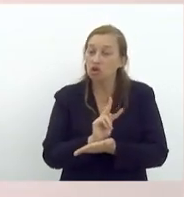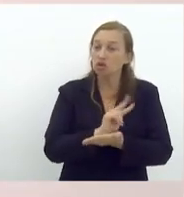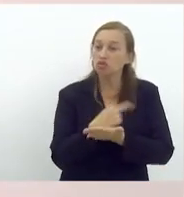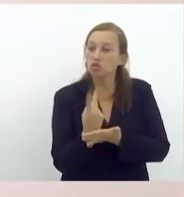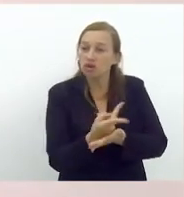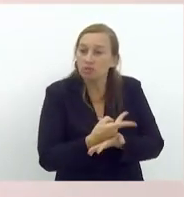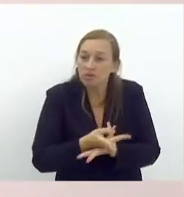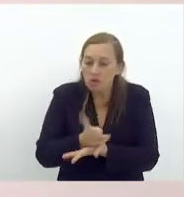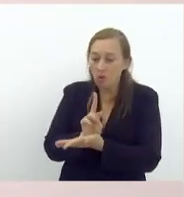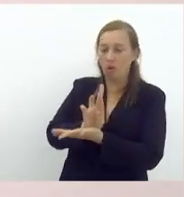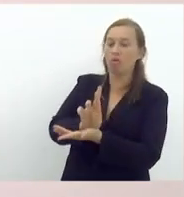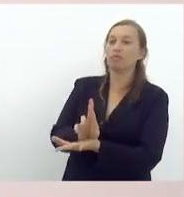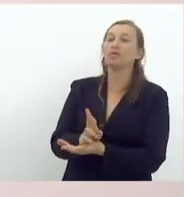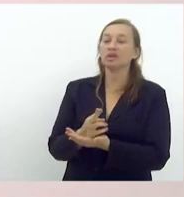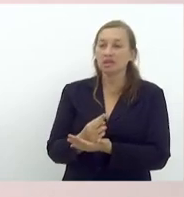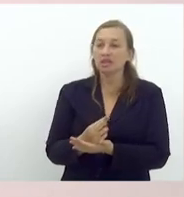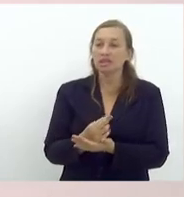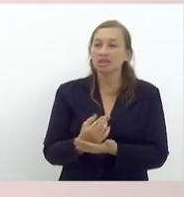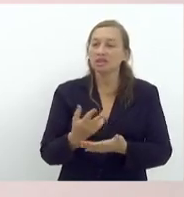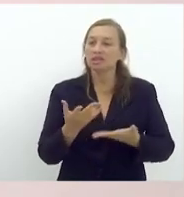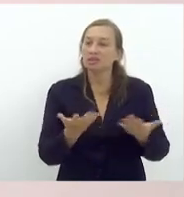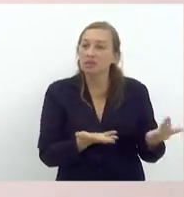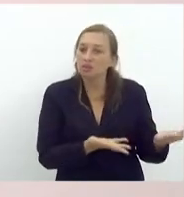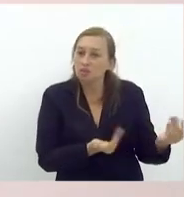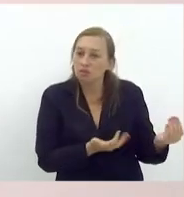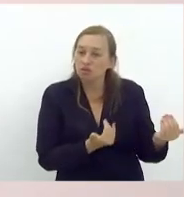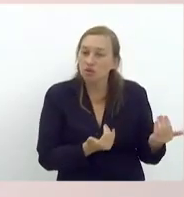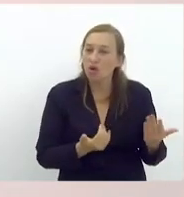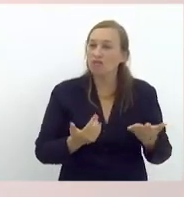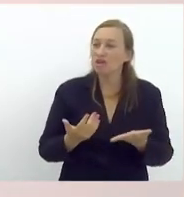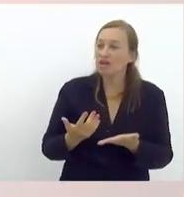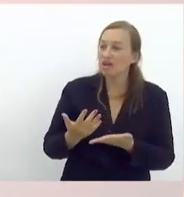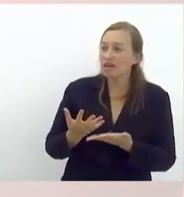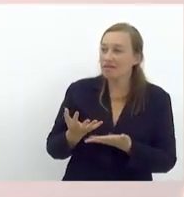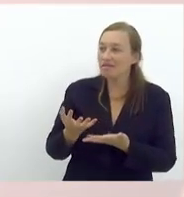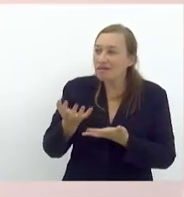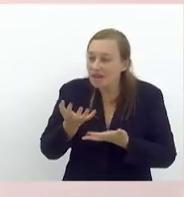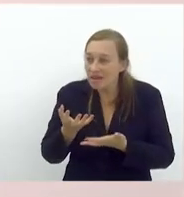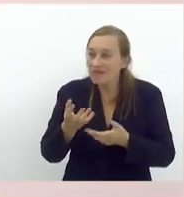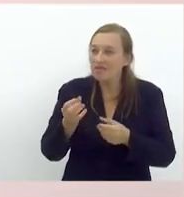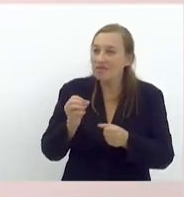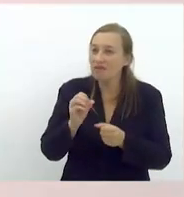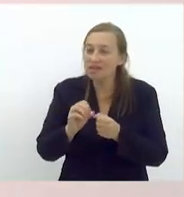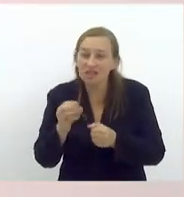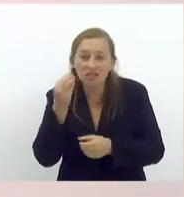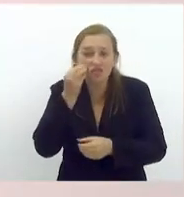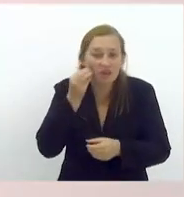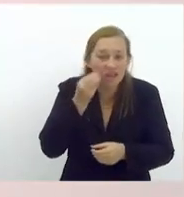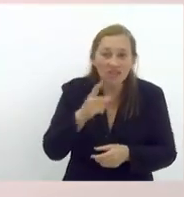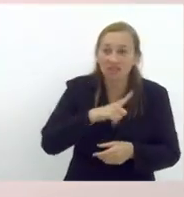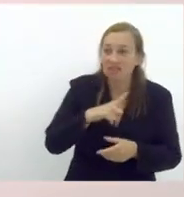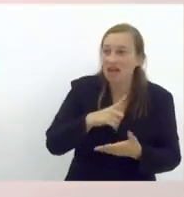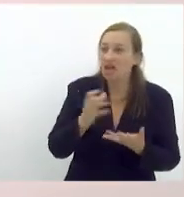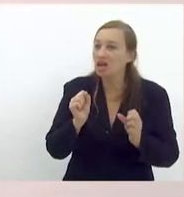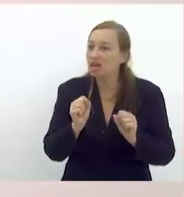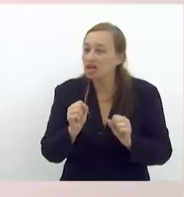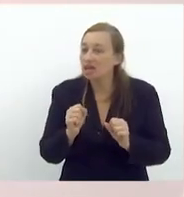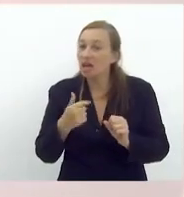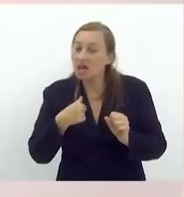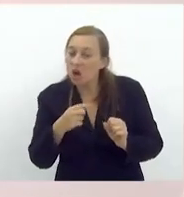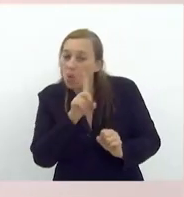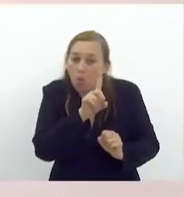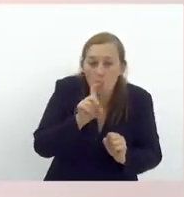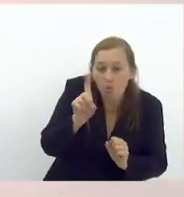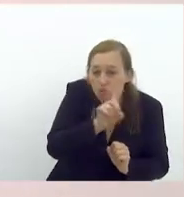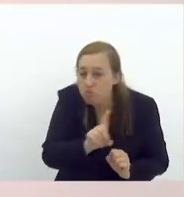a nossa juventude que vai fazendo a molecada tentar pô Será que eu posso dar uns passinho sem passar vergonha pô Será que eu desenho aqui